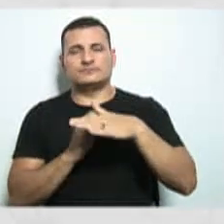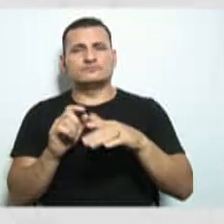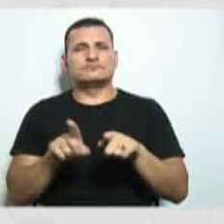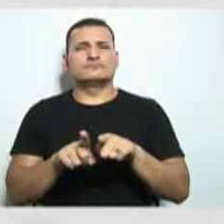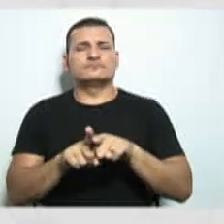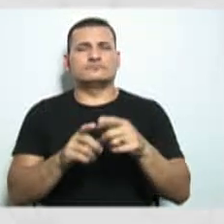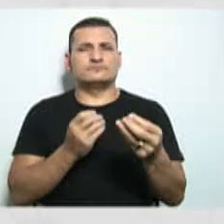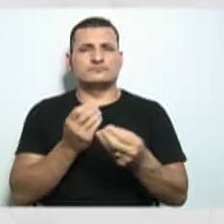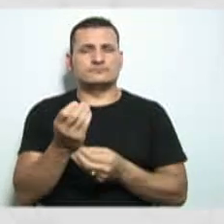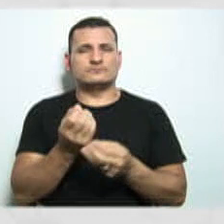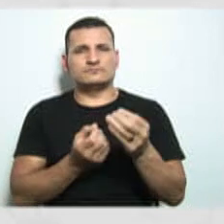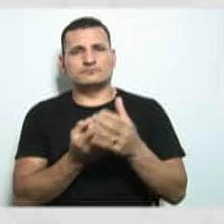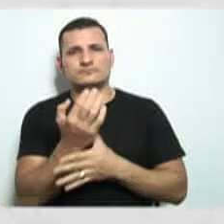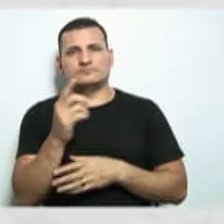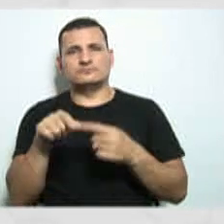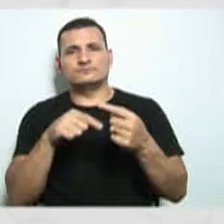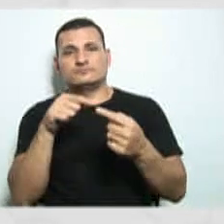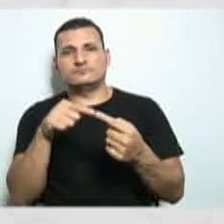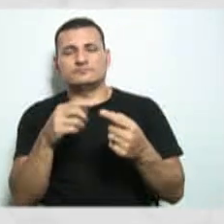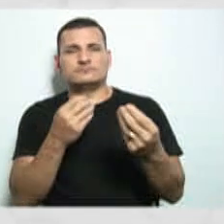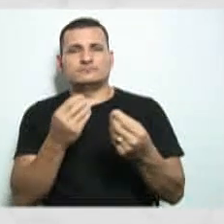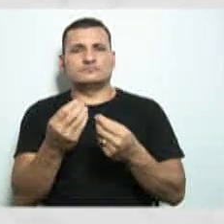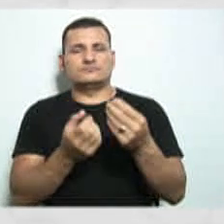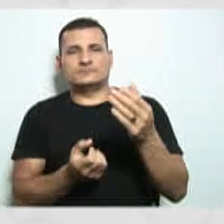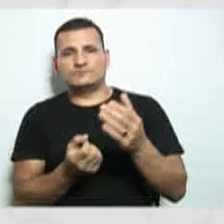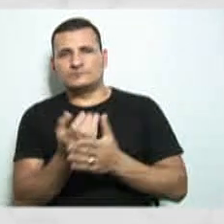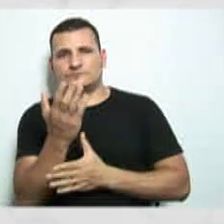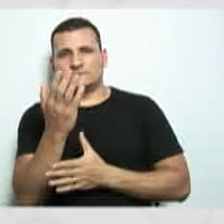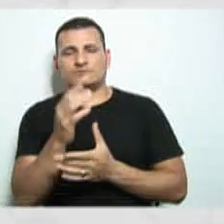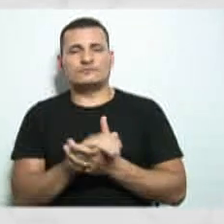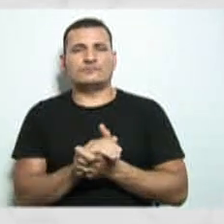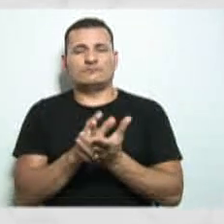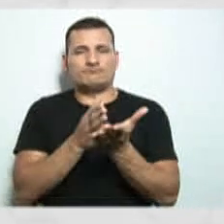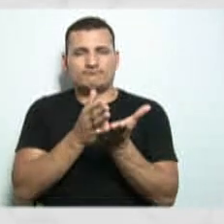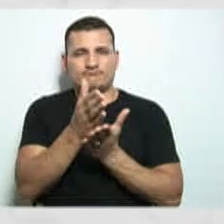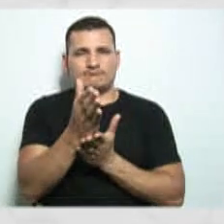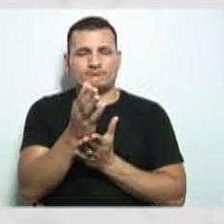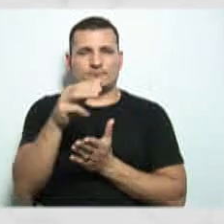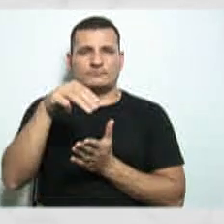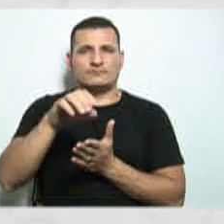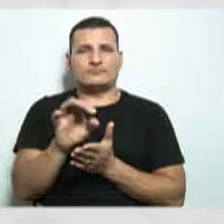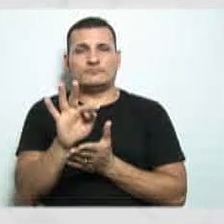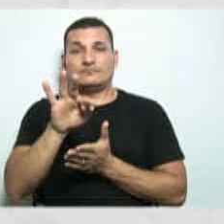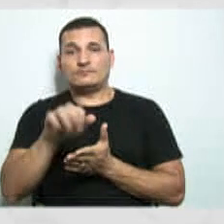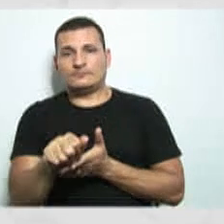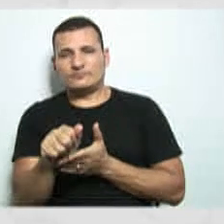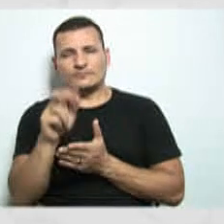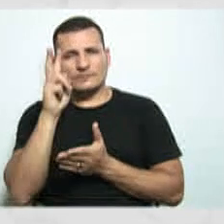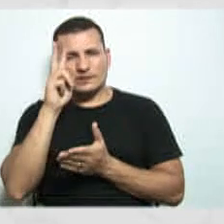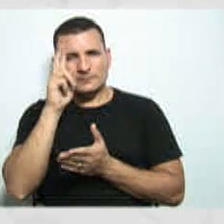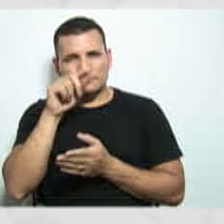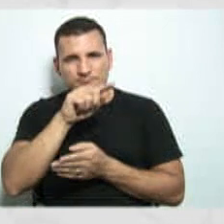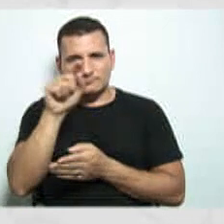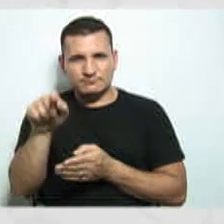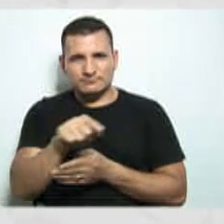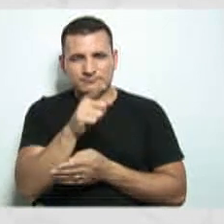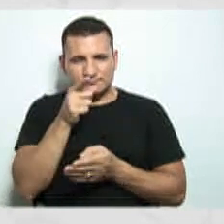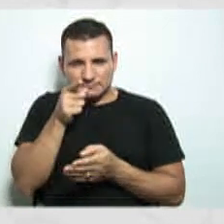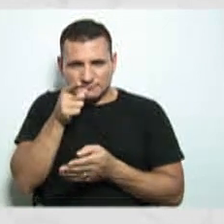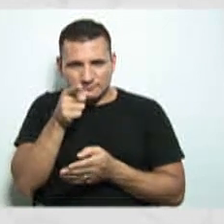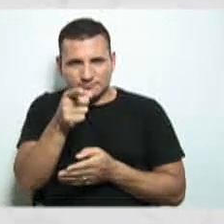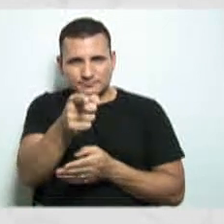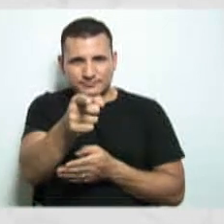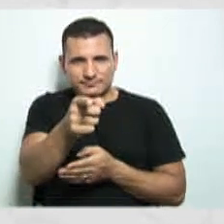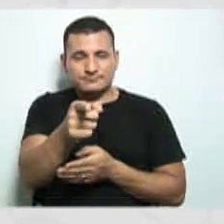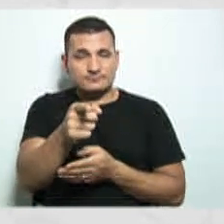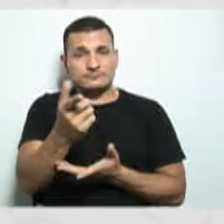as metas. Lembra lá da meta? Lembra que nós fizemos aí um alvo, né? E esse alvo você tinha que acertar, lembra? A meta,